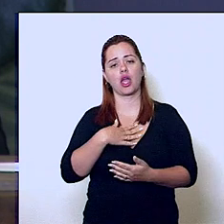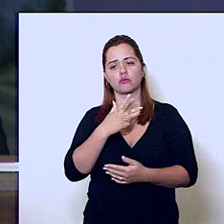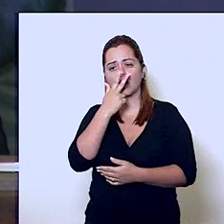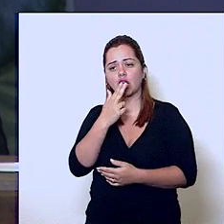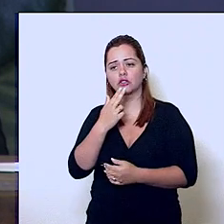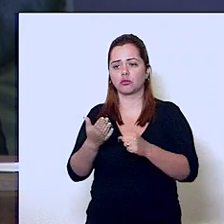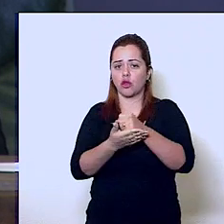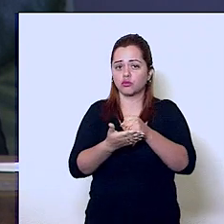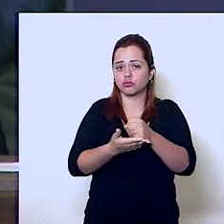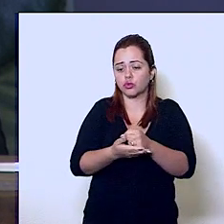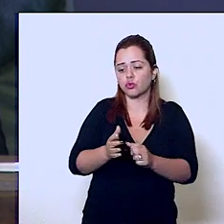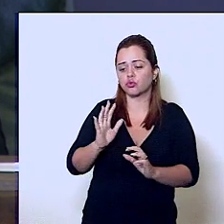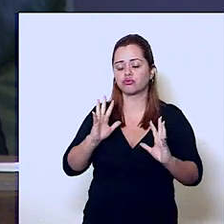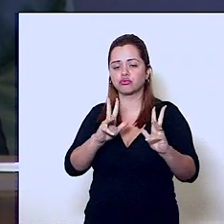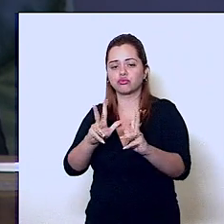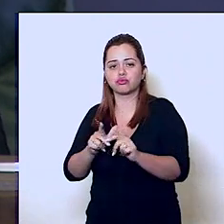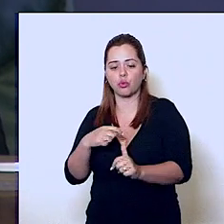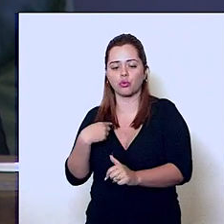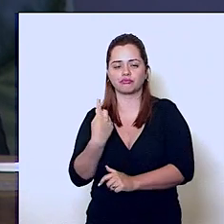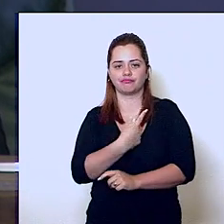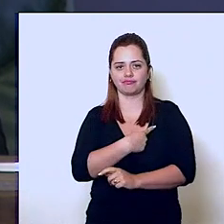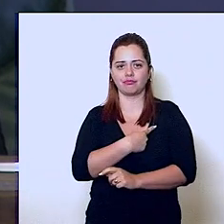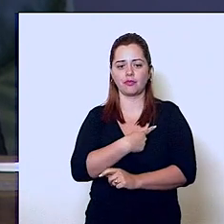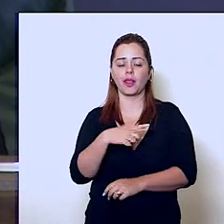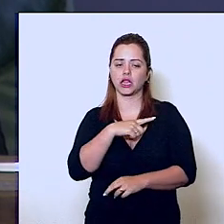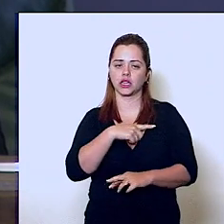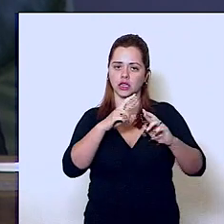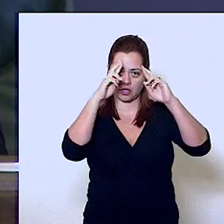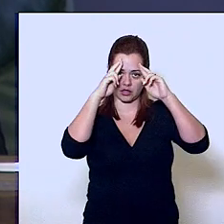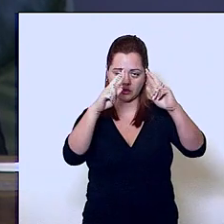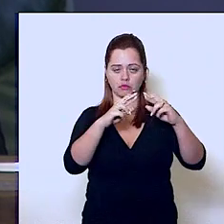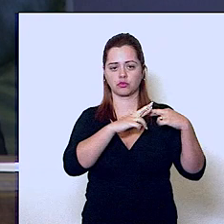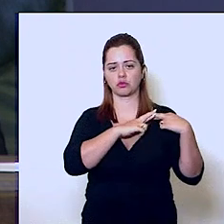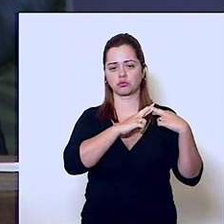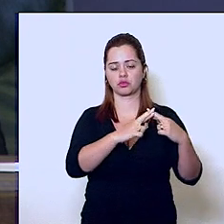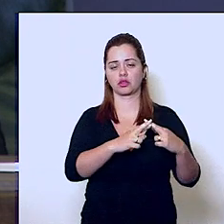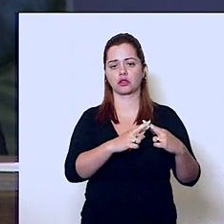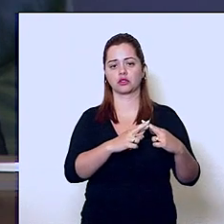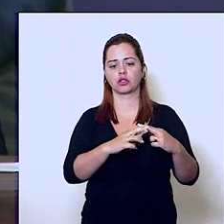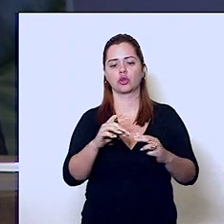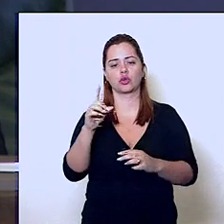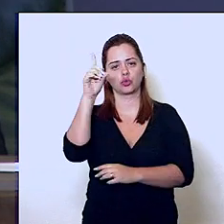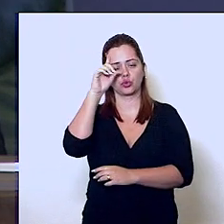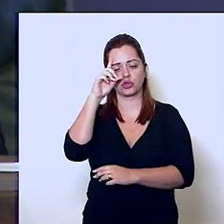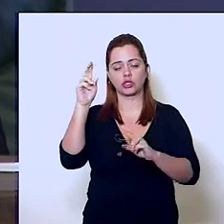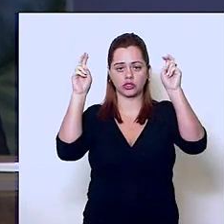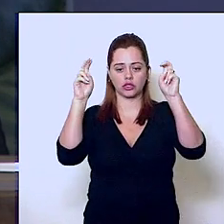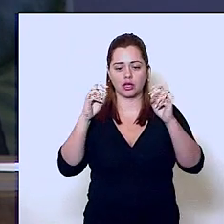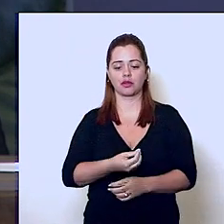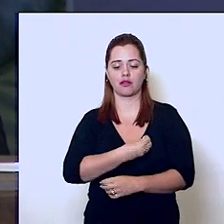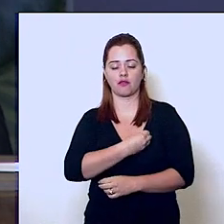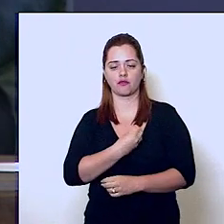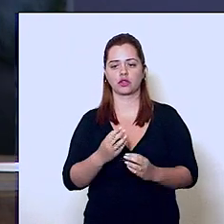estamos imbuídos, né, de responsabilidades, no trato diário de assuntos que interferem na vida de milhões de brasileiros.